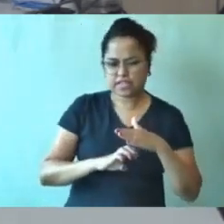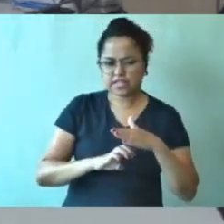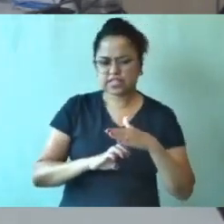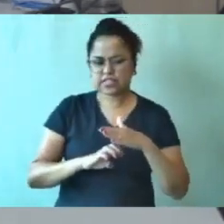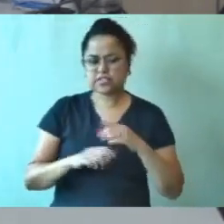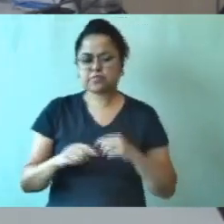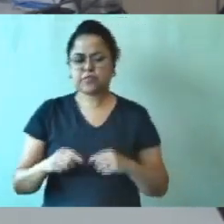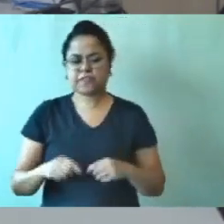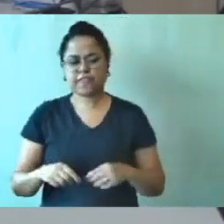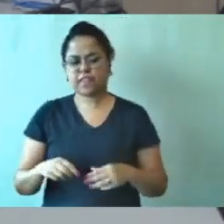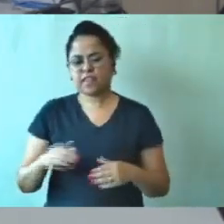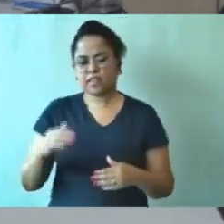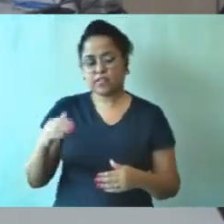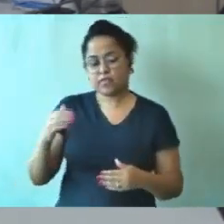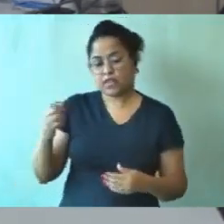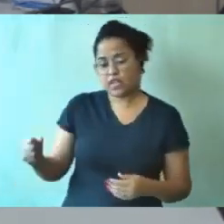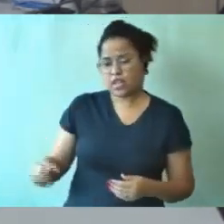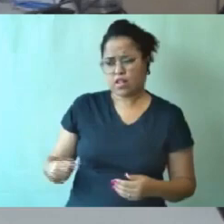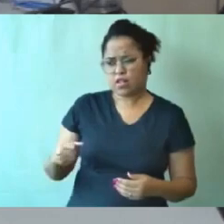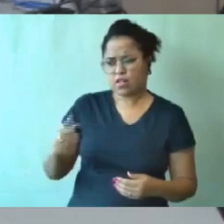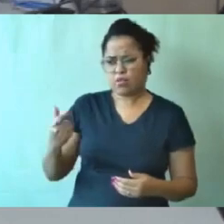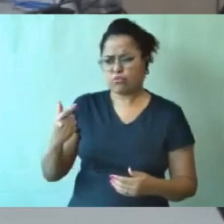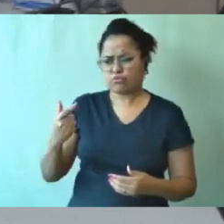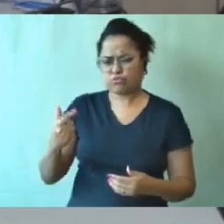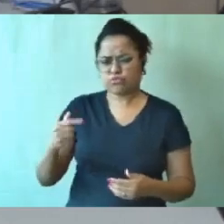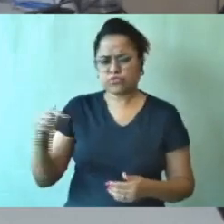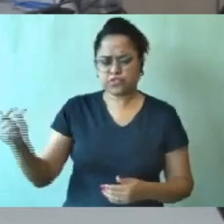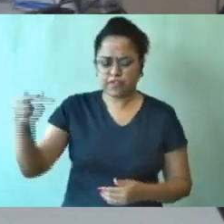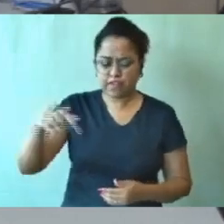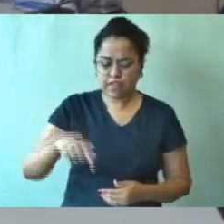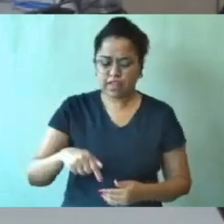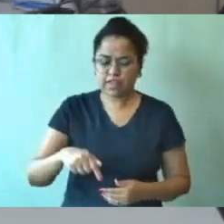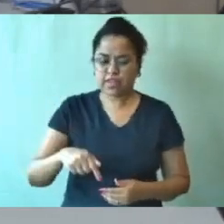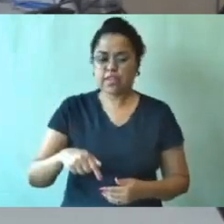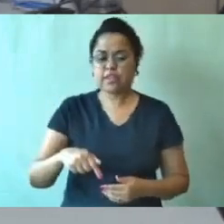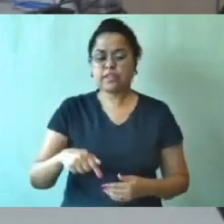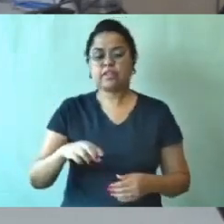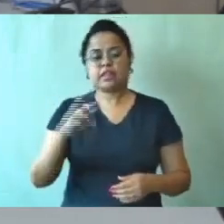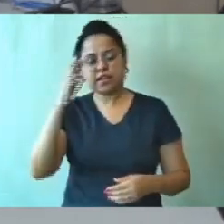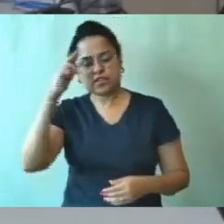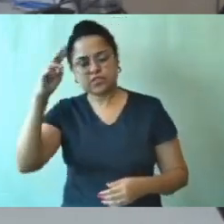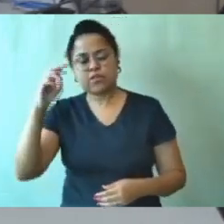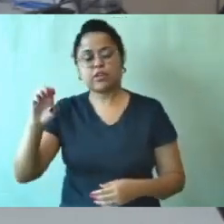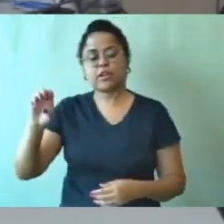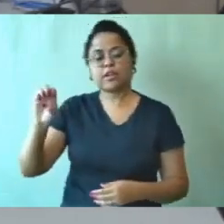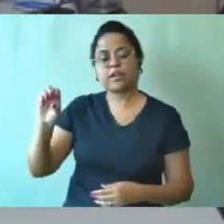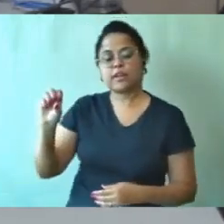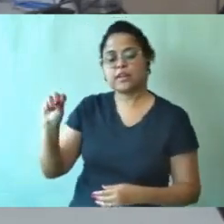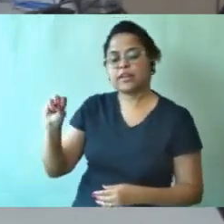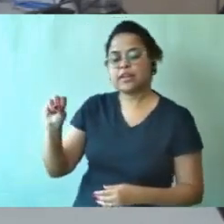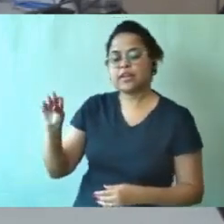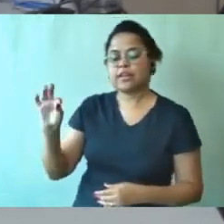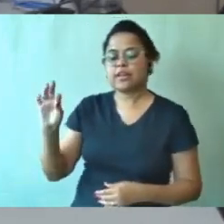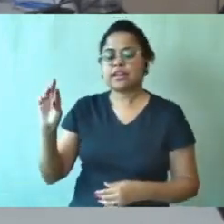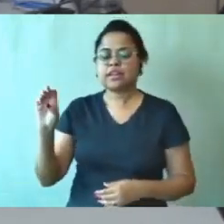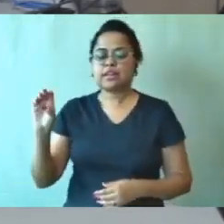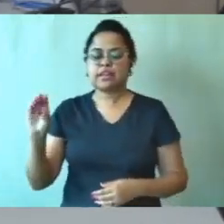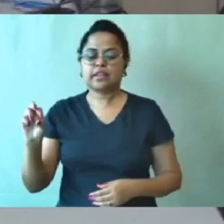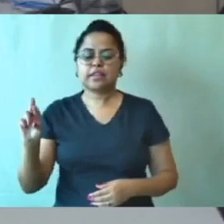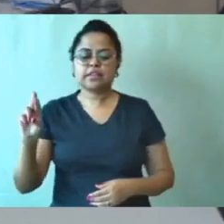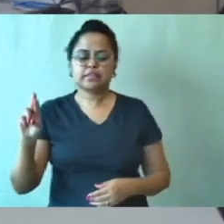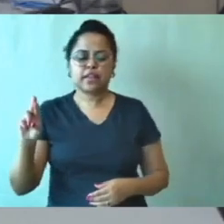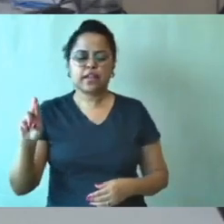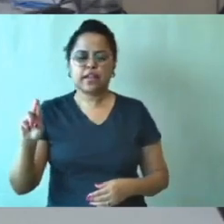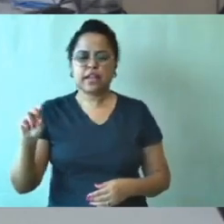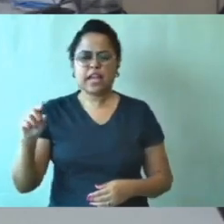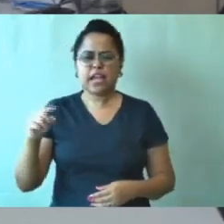lá no CNPJ representando a empresa. E era a senhora Esther. Só que ela não era o pivô dessa história toda.